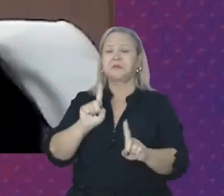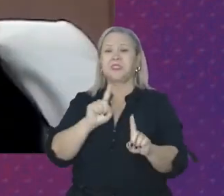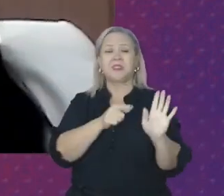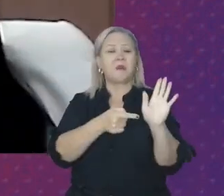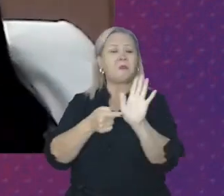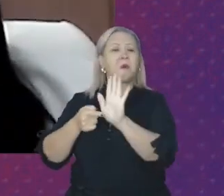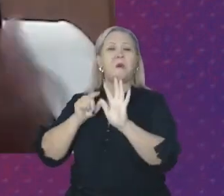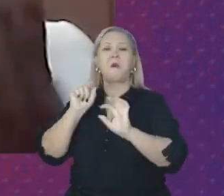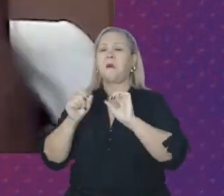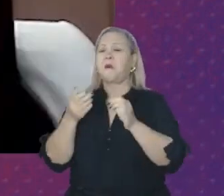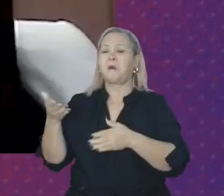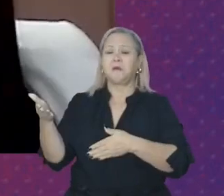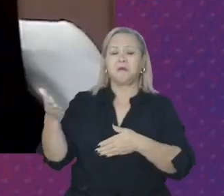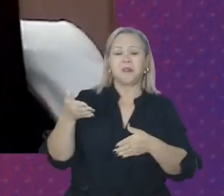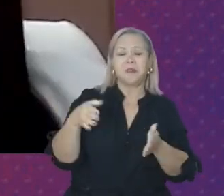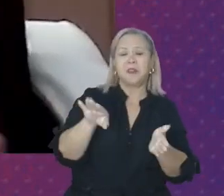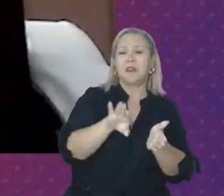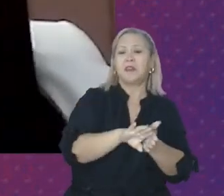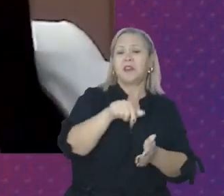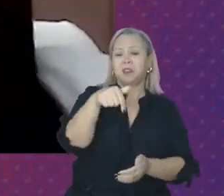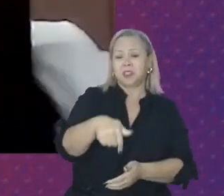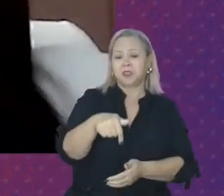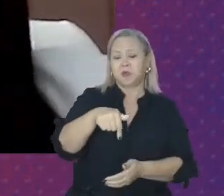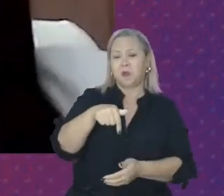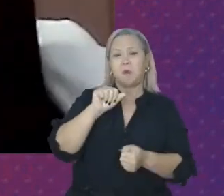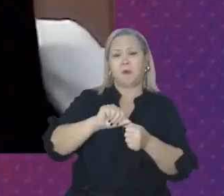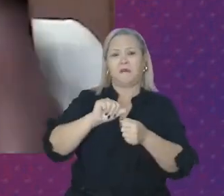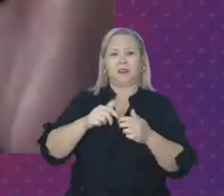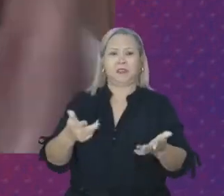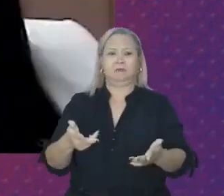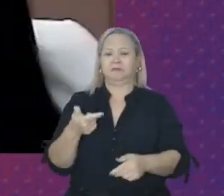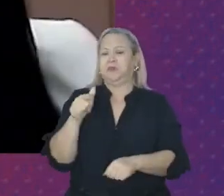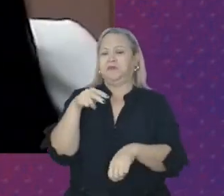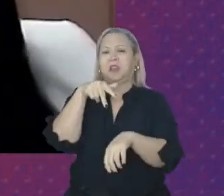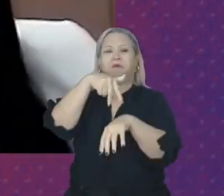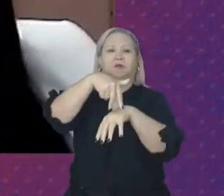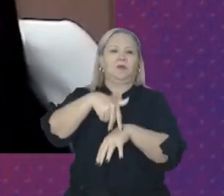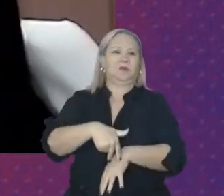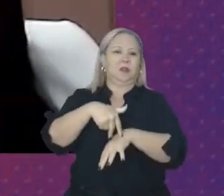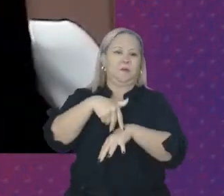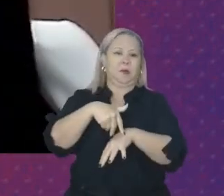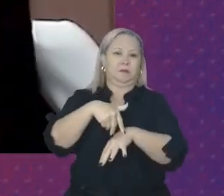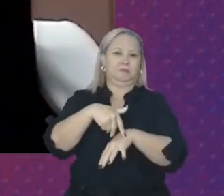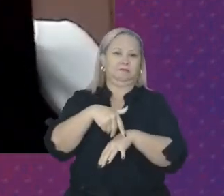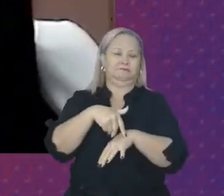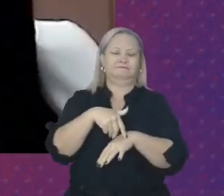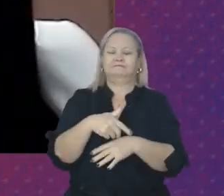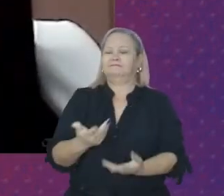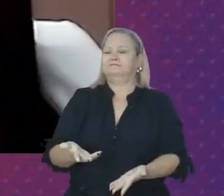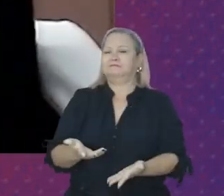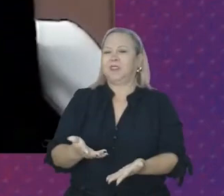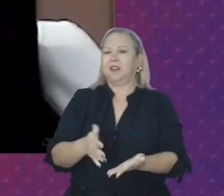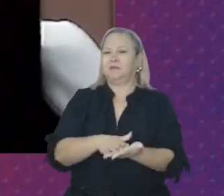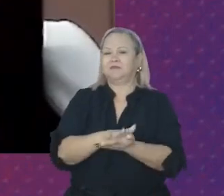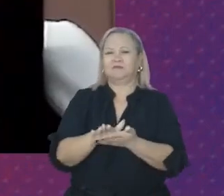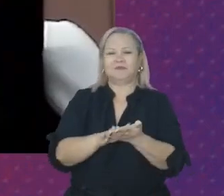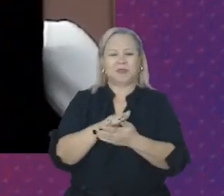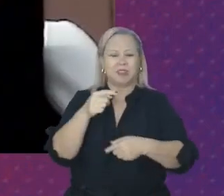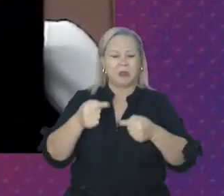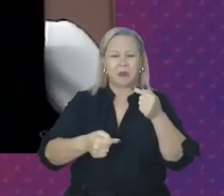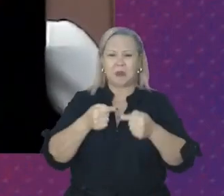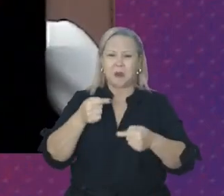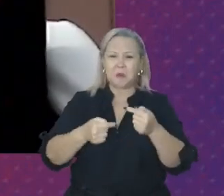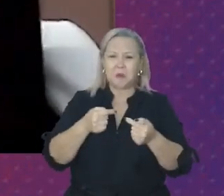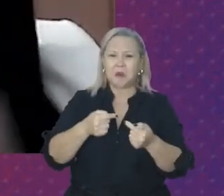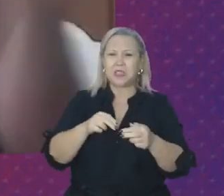a que veio, que não se posiciona. Quem não se posiciona, eu brinco, que termina sendo aquele político